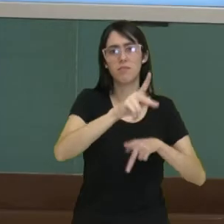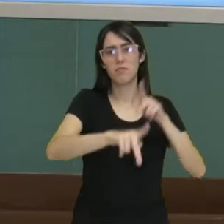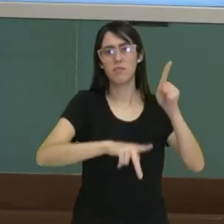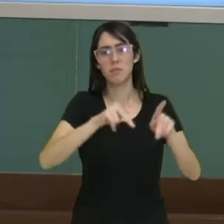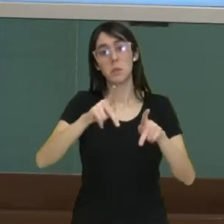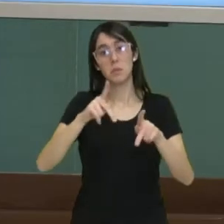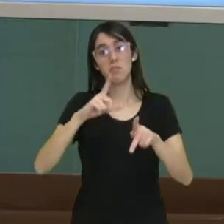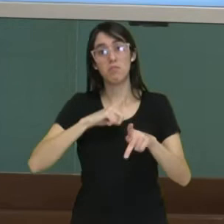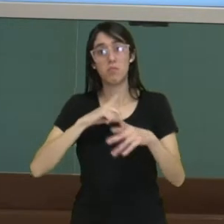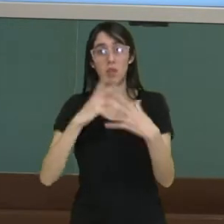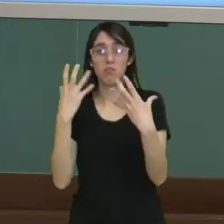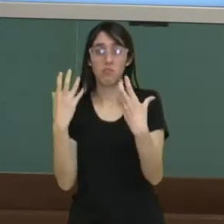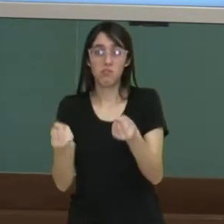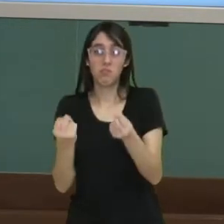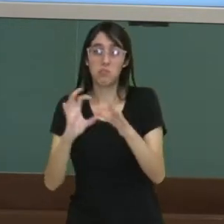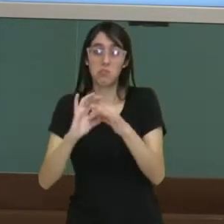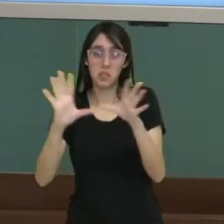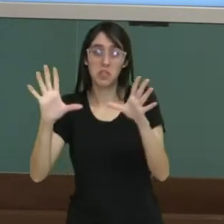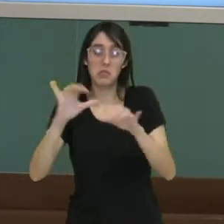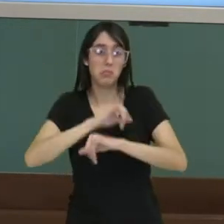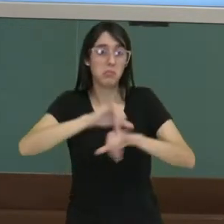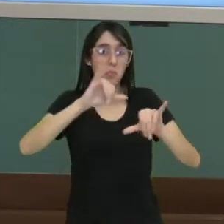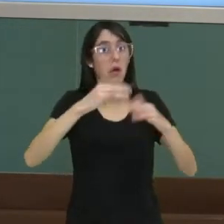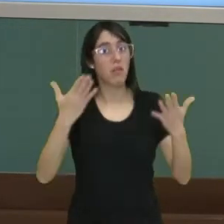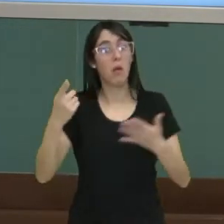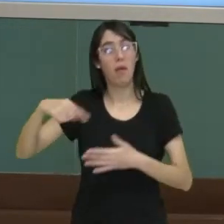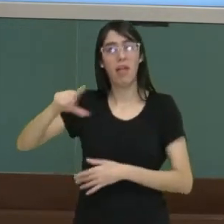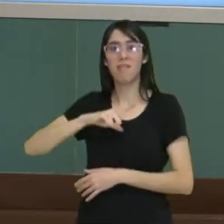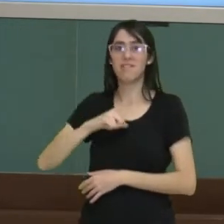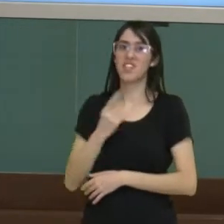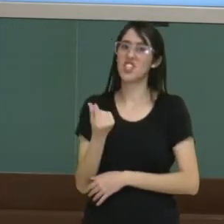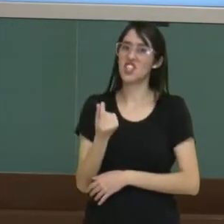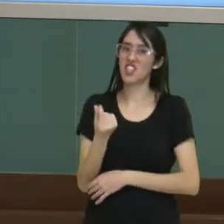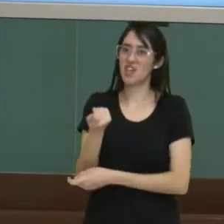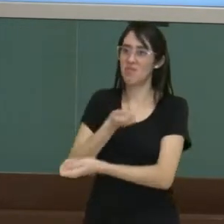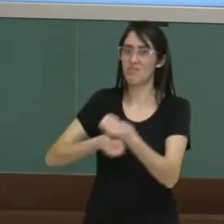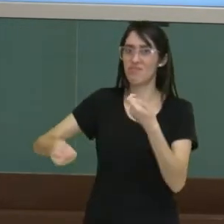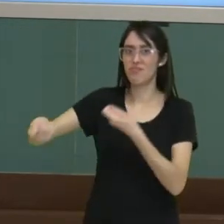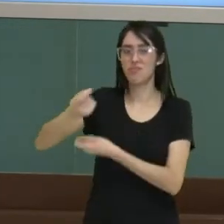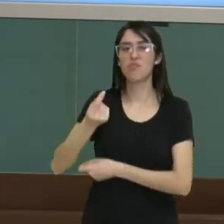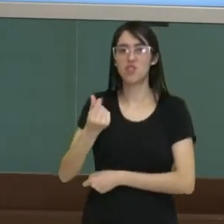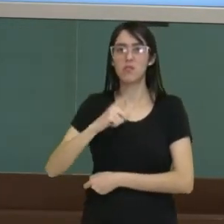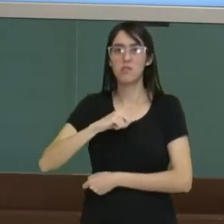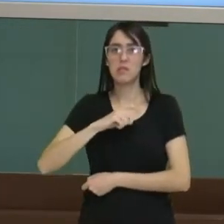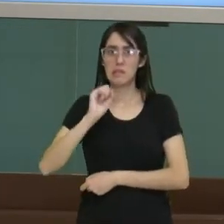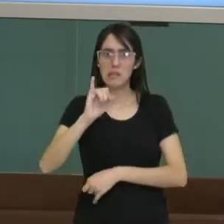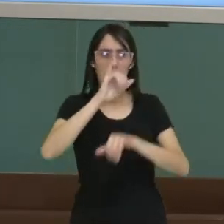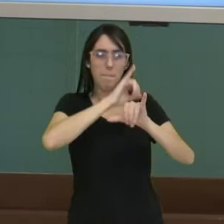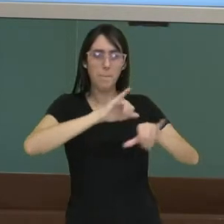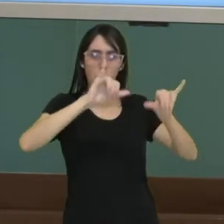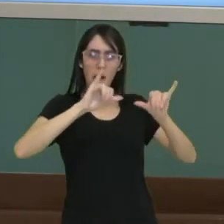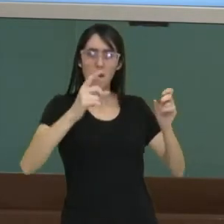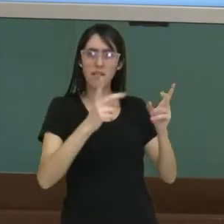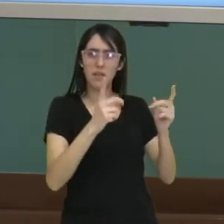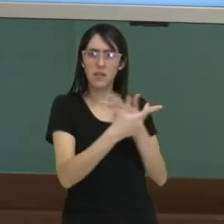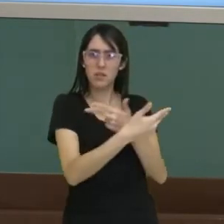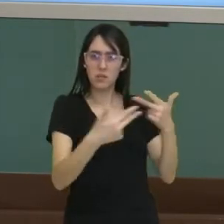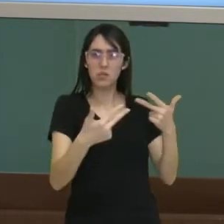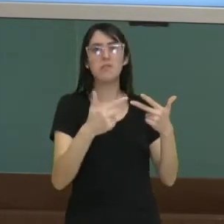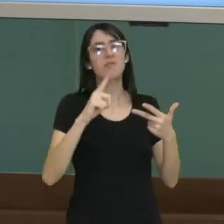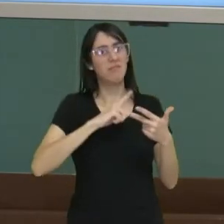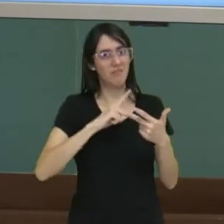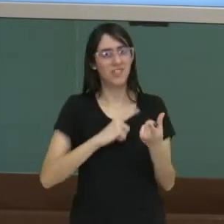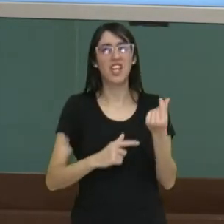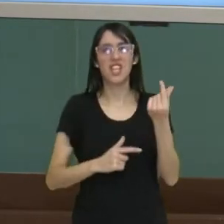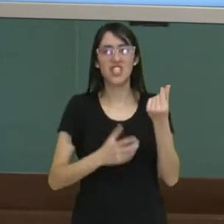transmitir propaganda? Tem dinheiro, então circula mais dinheiro, porque se agora eu posso permitir propaganda, eu vou lá, a empresa paga, né? Então circula